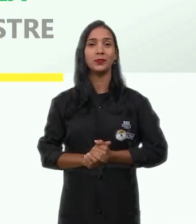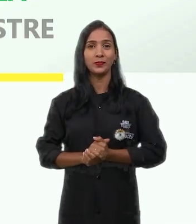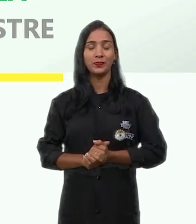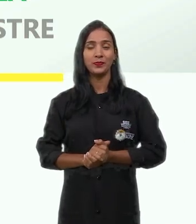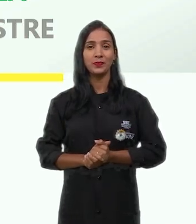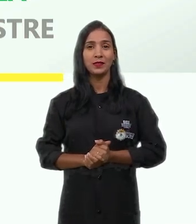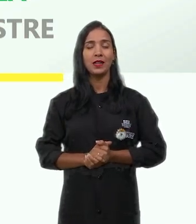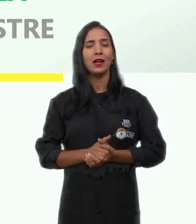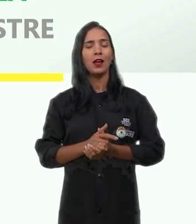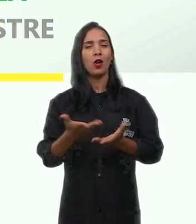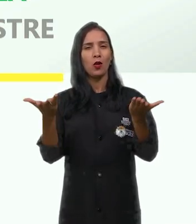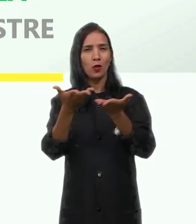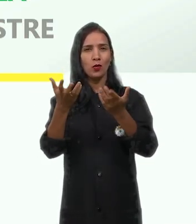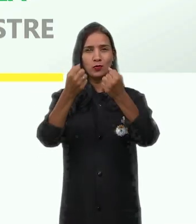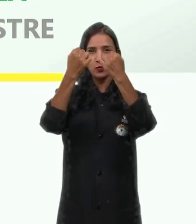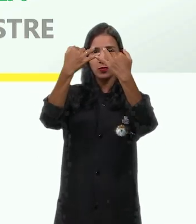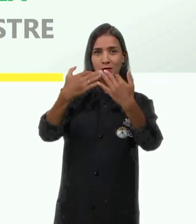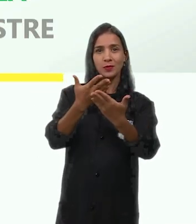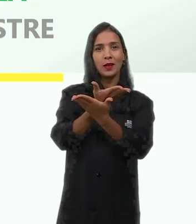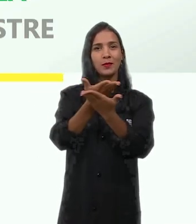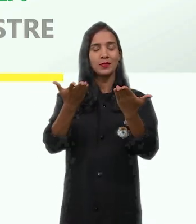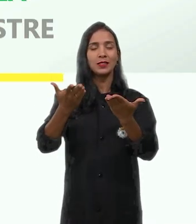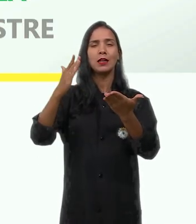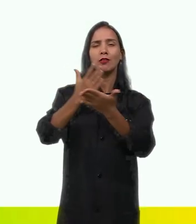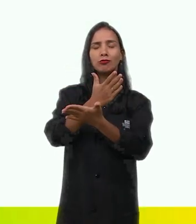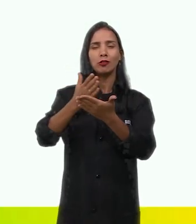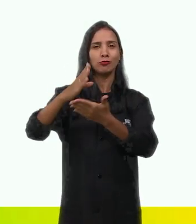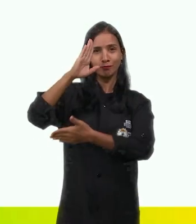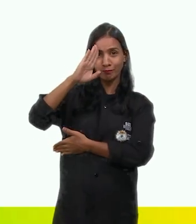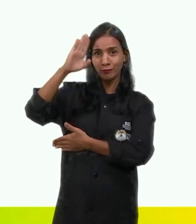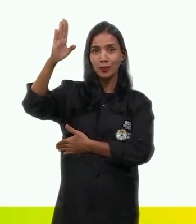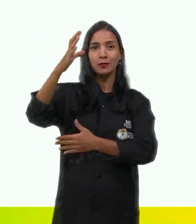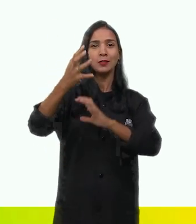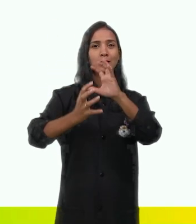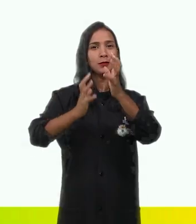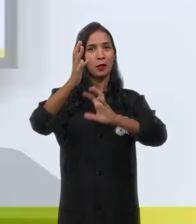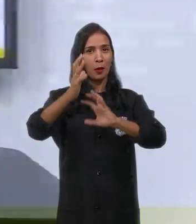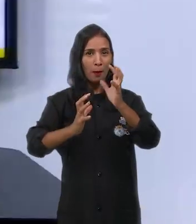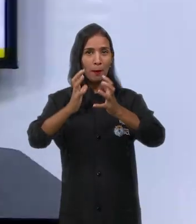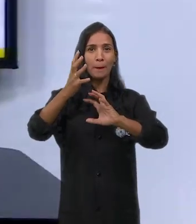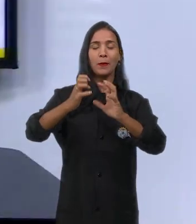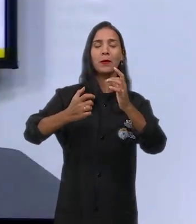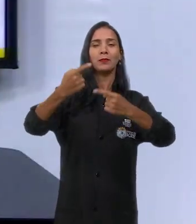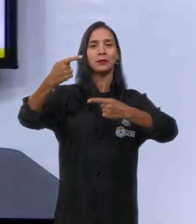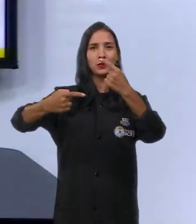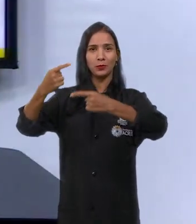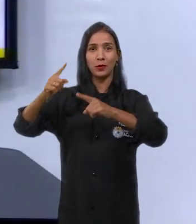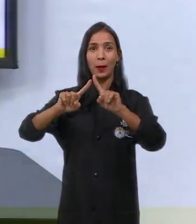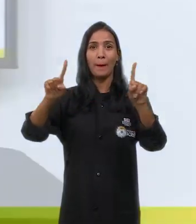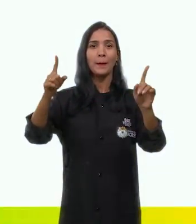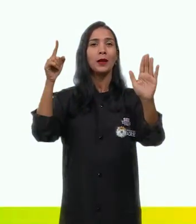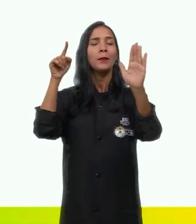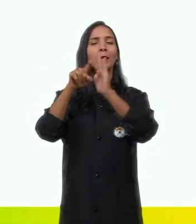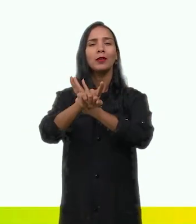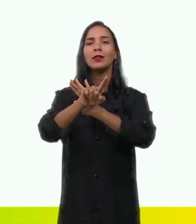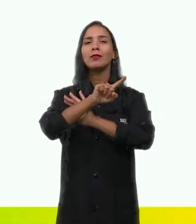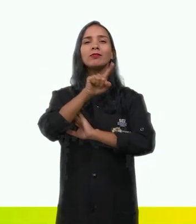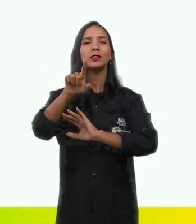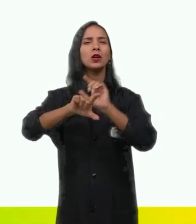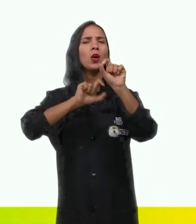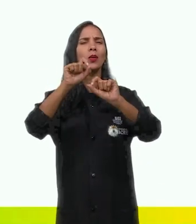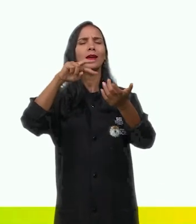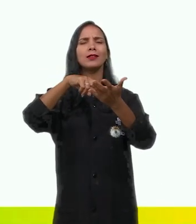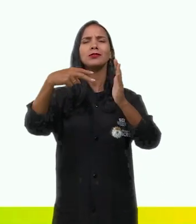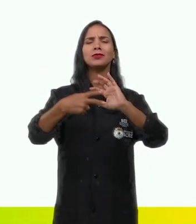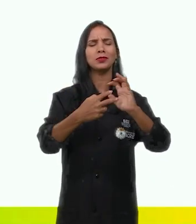principais revoluções políticas da nossa história. Mas, obviamente, que temos que começar com a seguinte pergunta: o que é uma